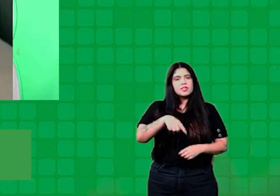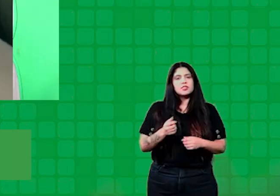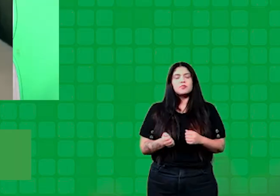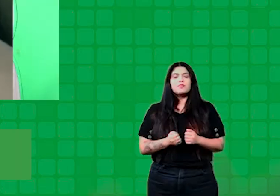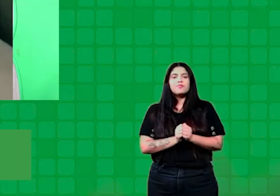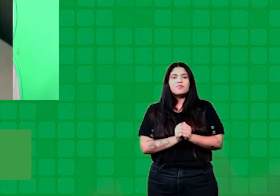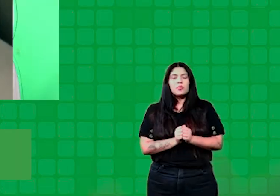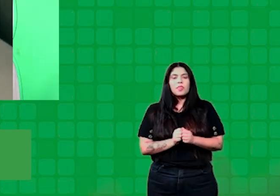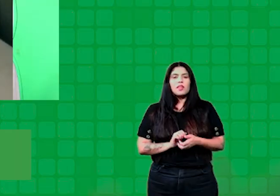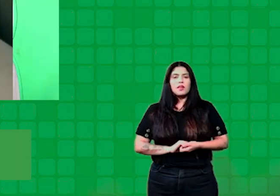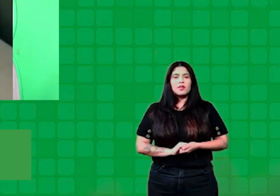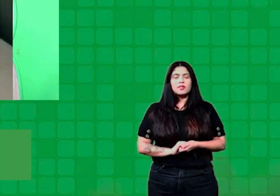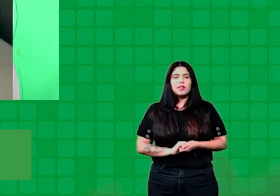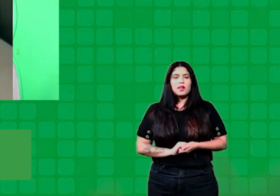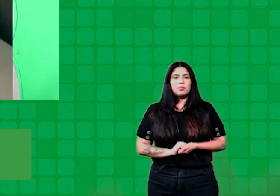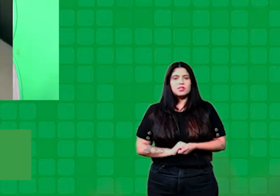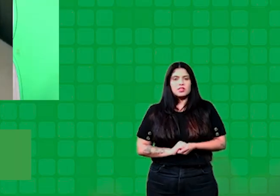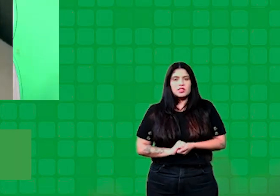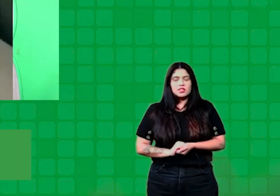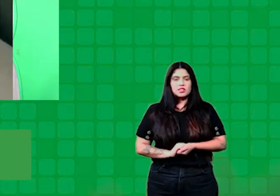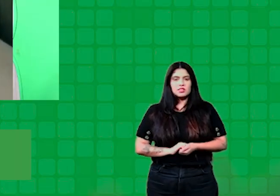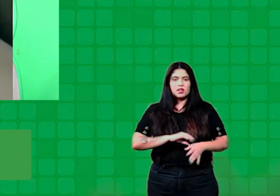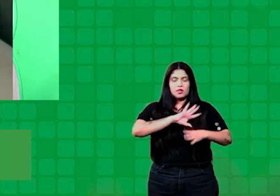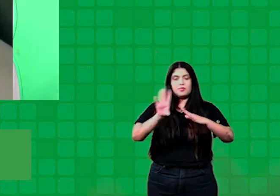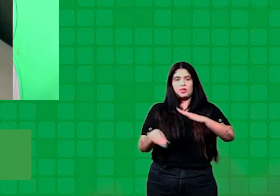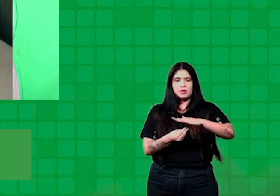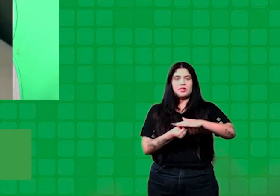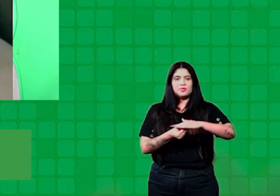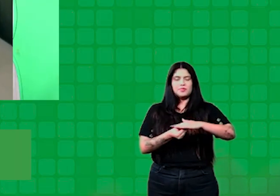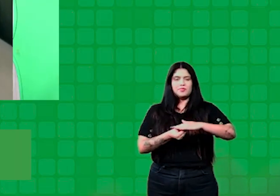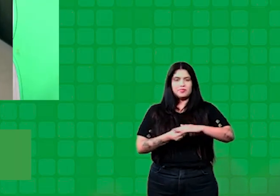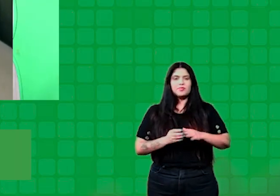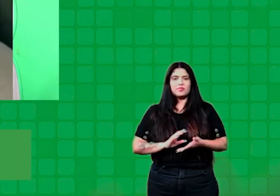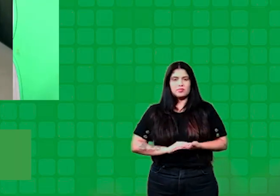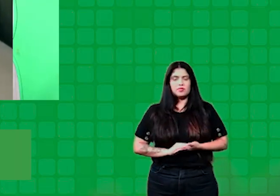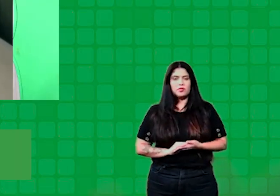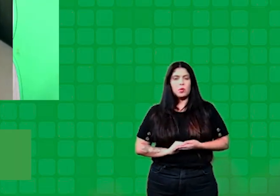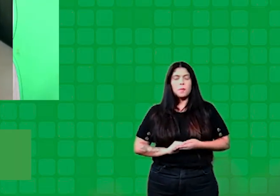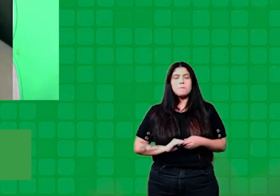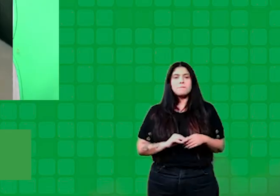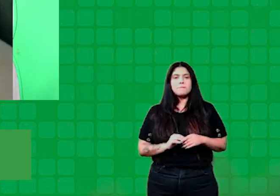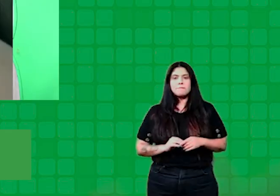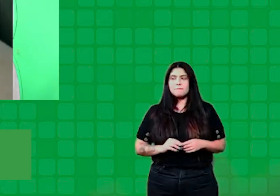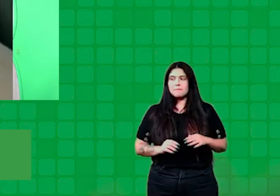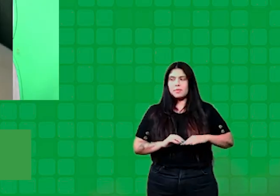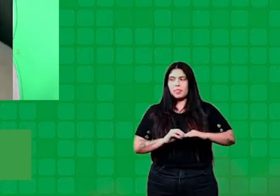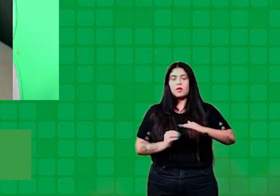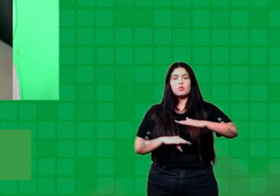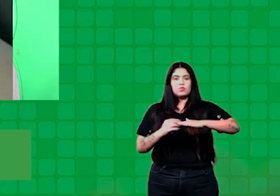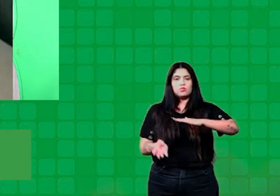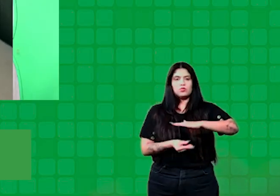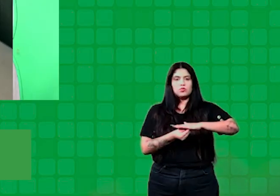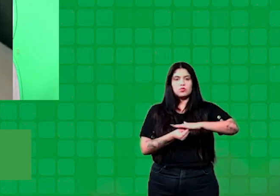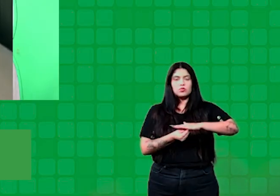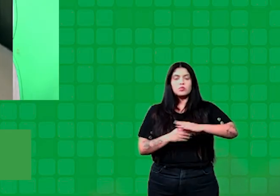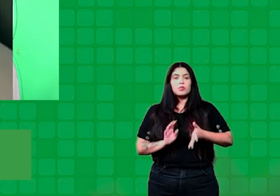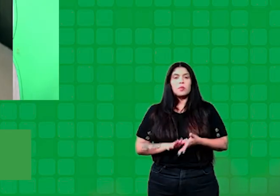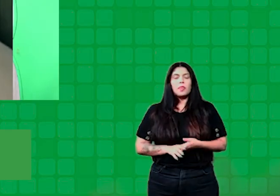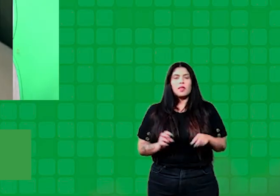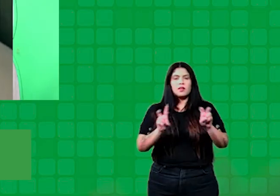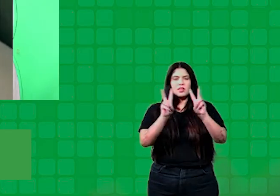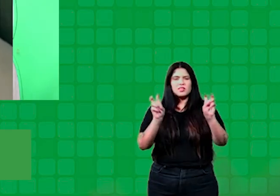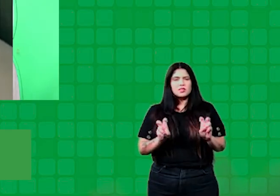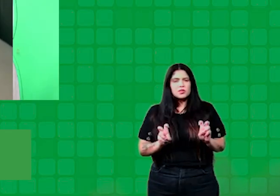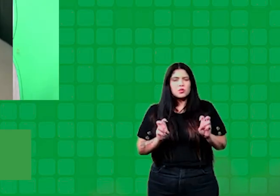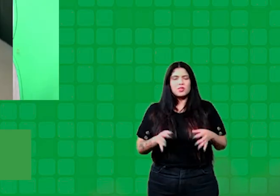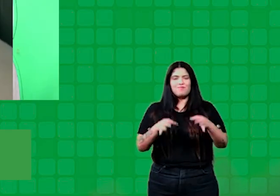esse artigo seria importante porque a gente trabalha muito a questão de um tema que estamos falando constantemente, que é a questão da